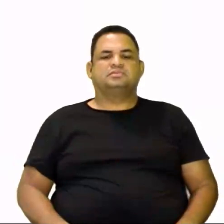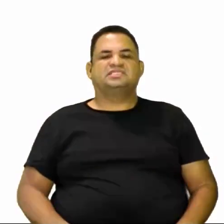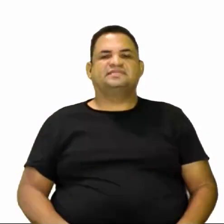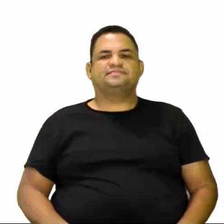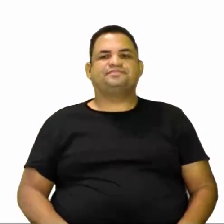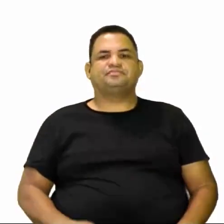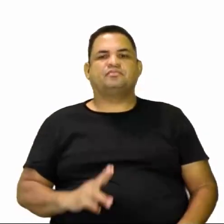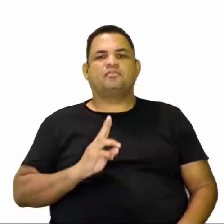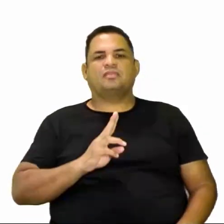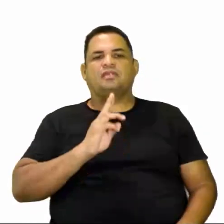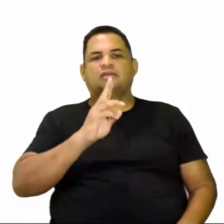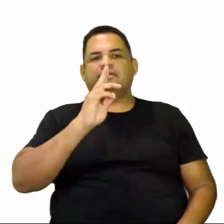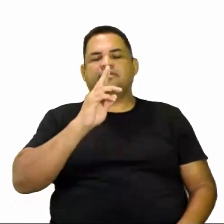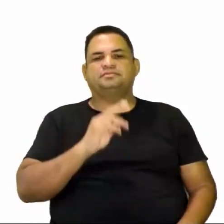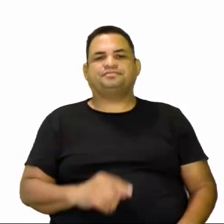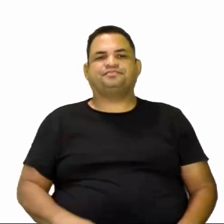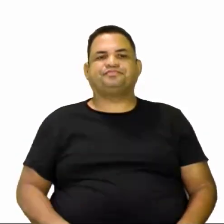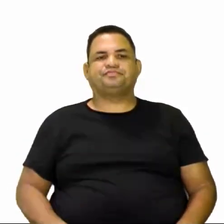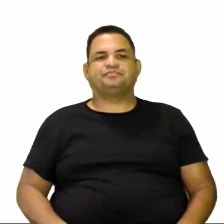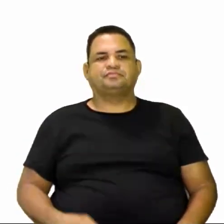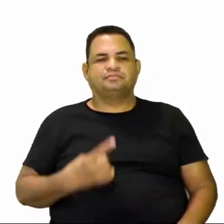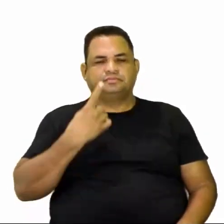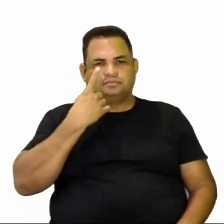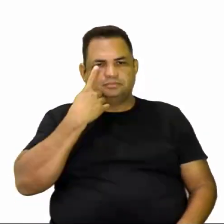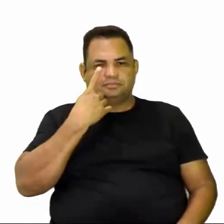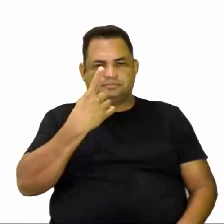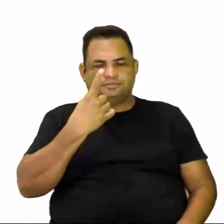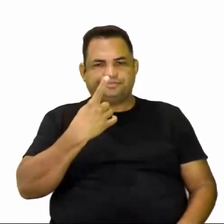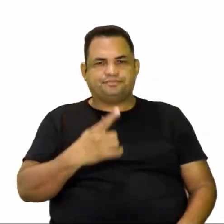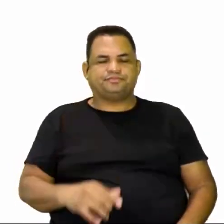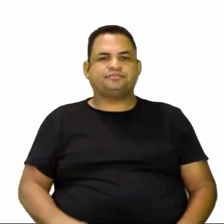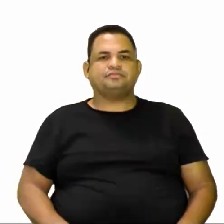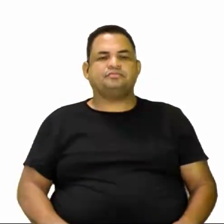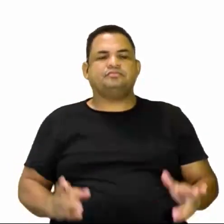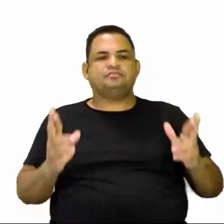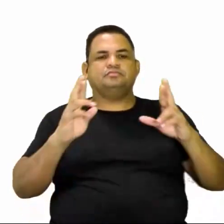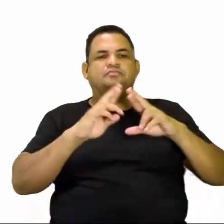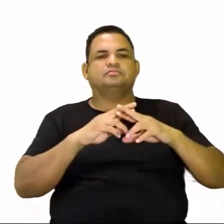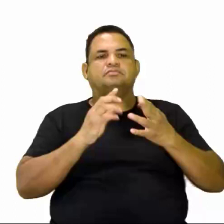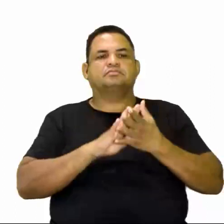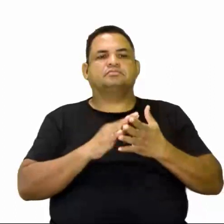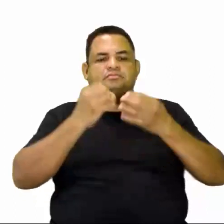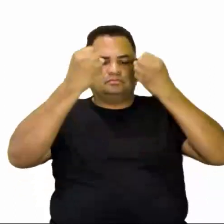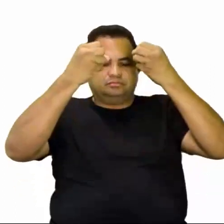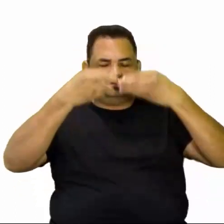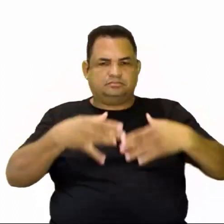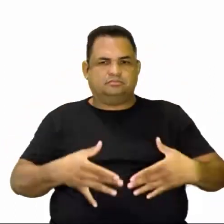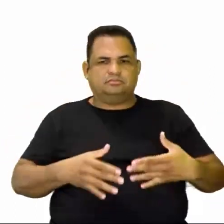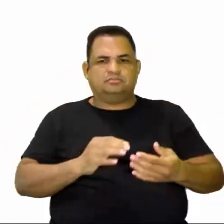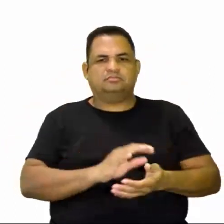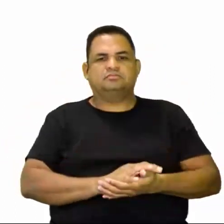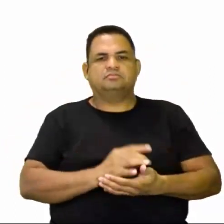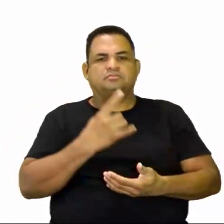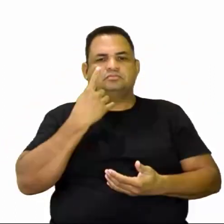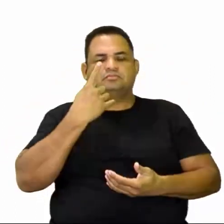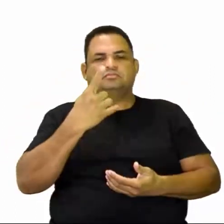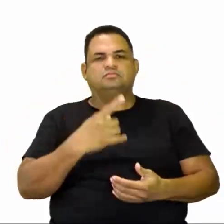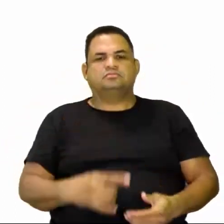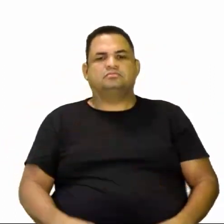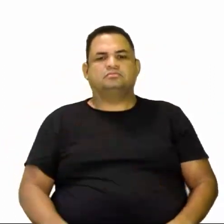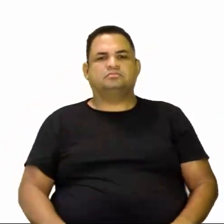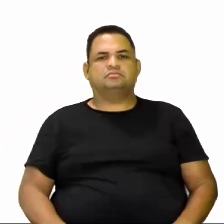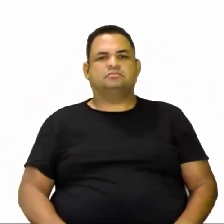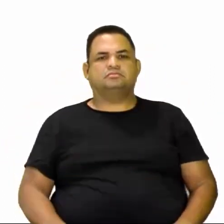Continuando agora, e observando a reação que acabei de mencionar, veja